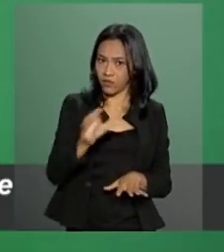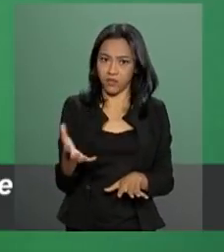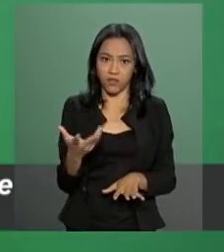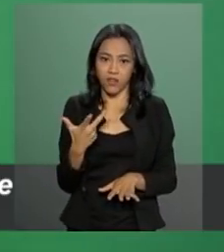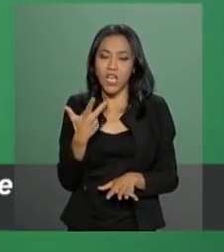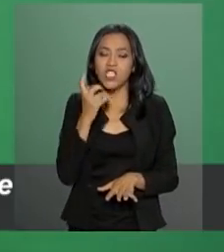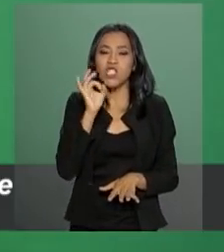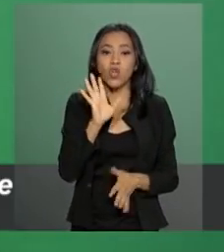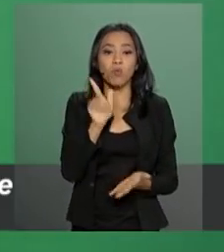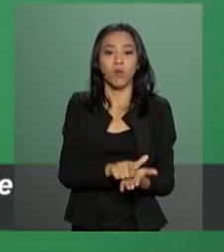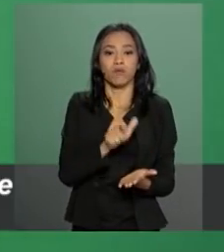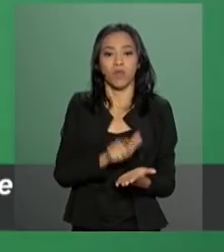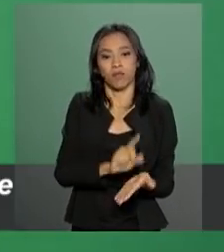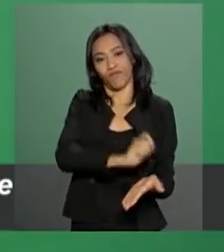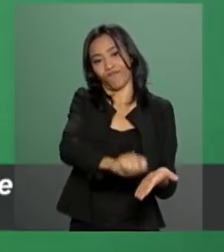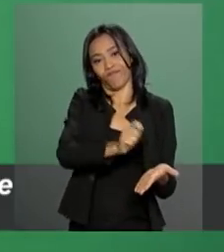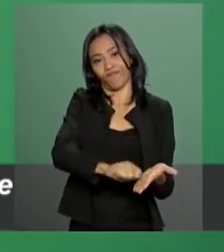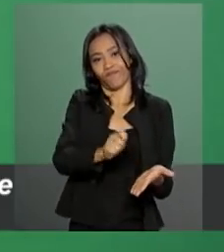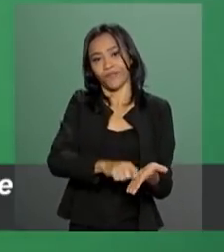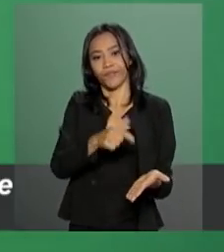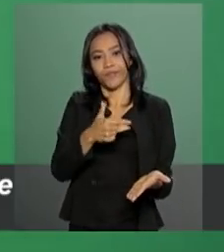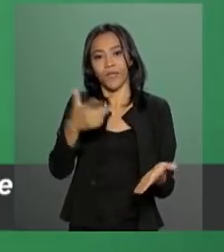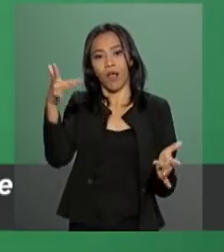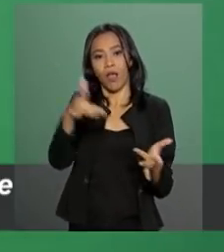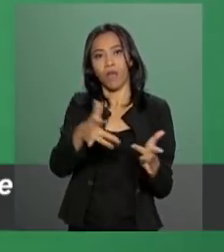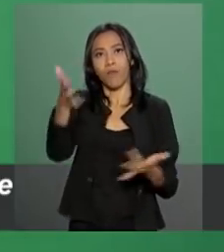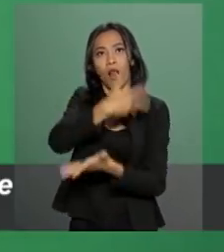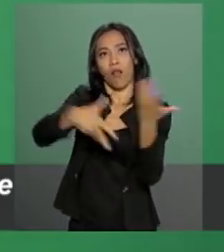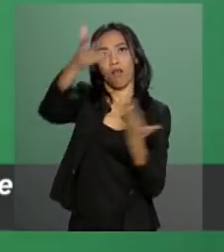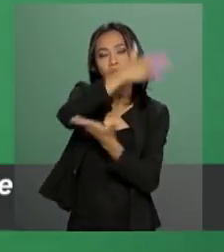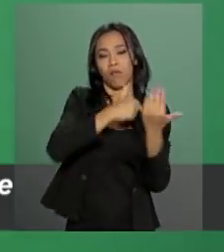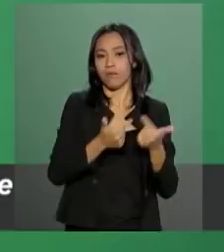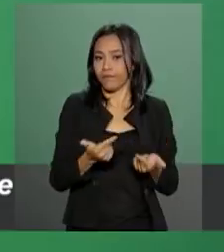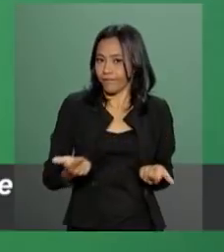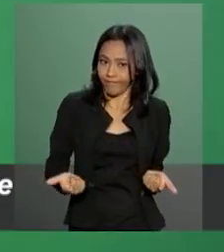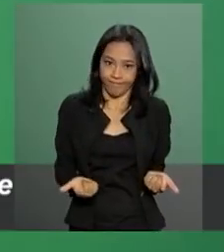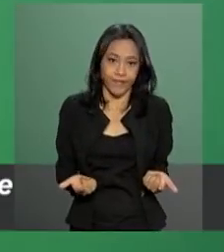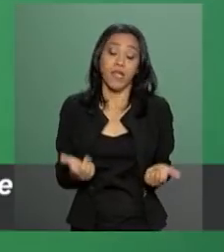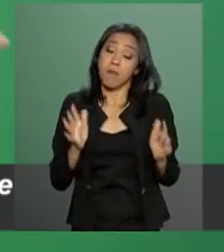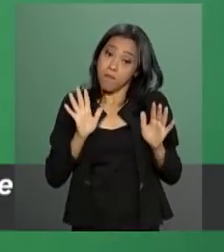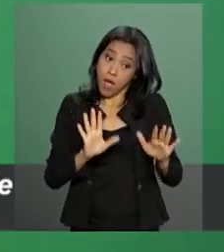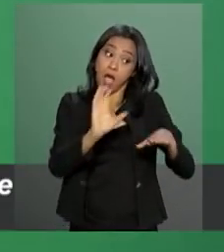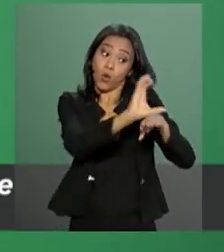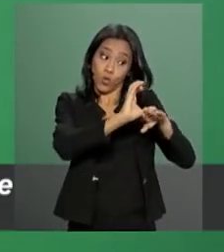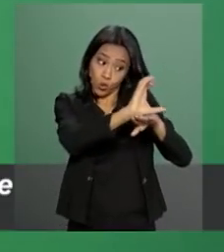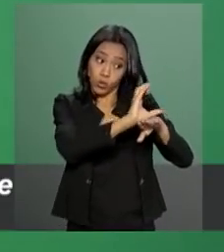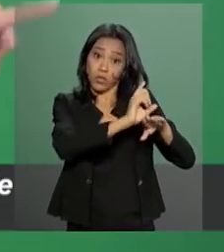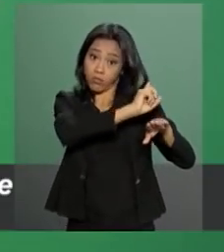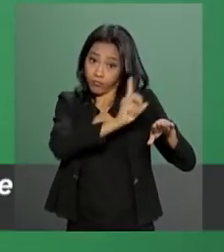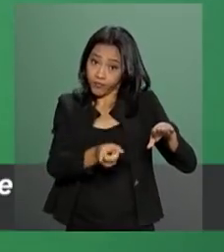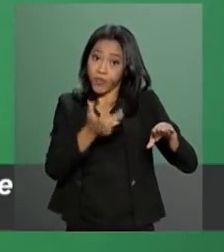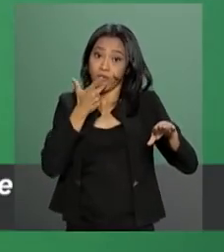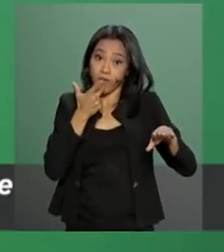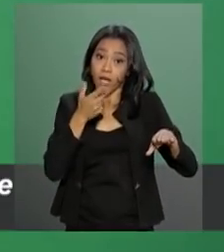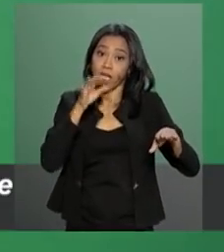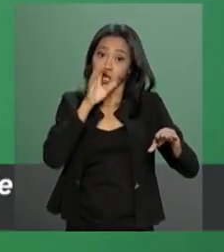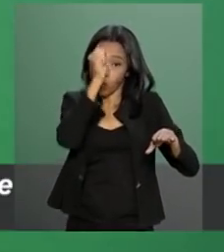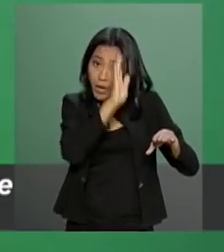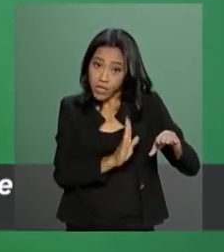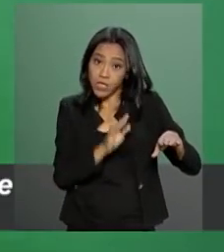artificial e nós embora a constituição diga que o brasil república federativa